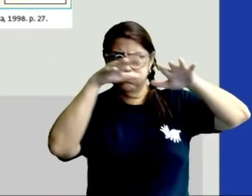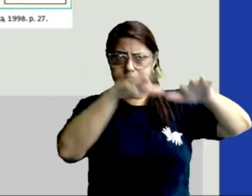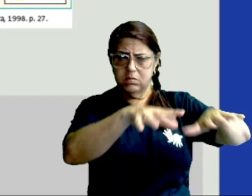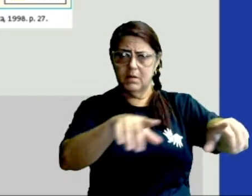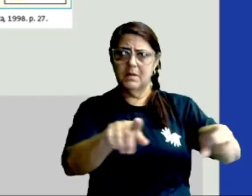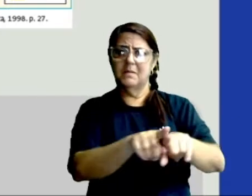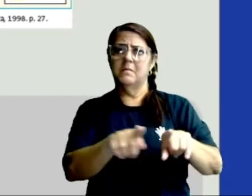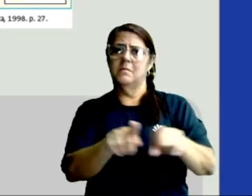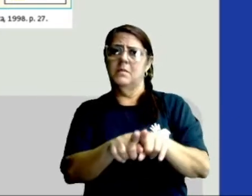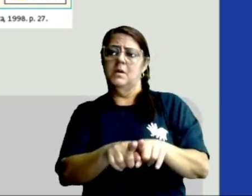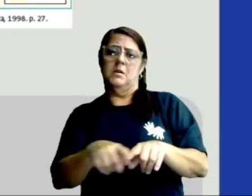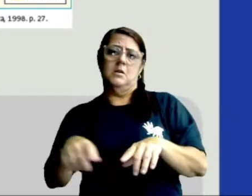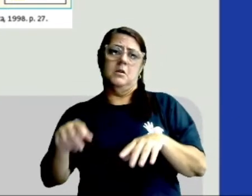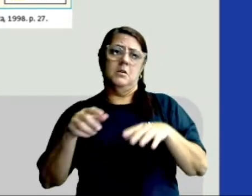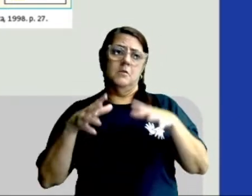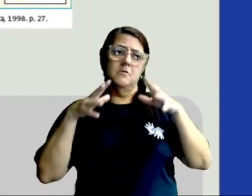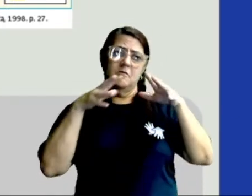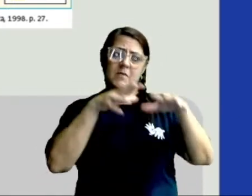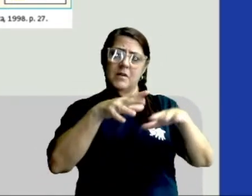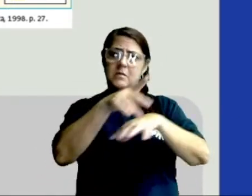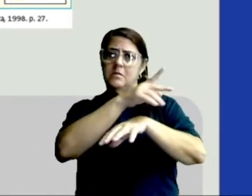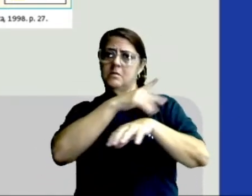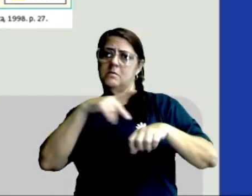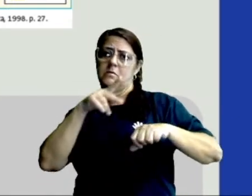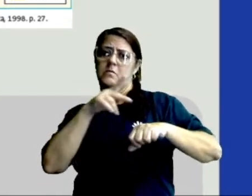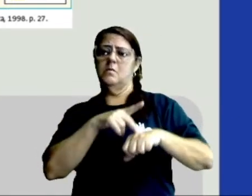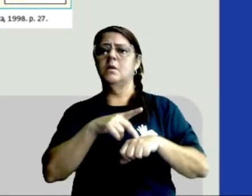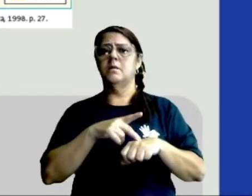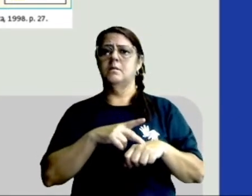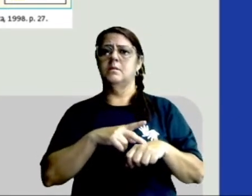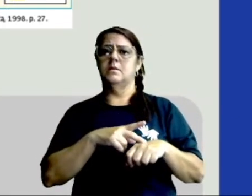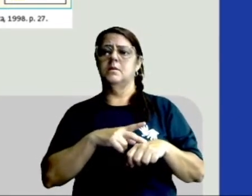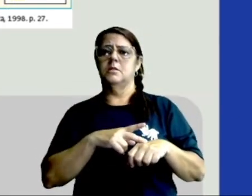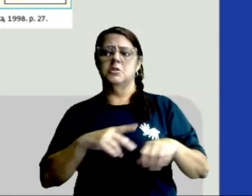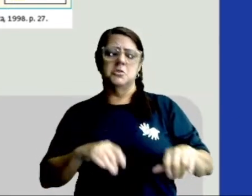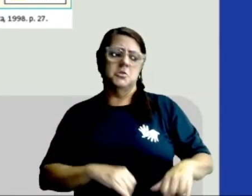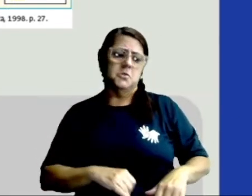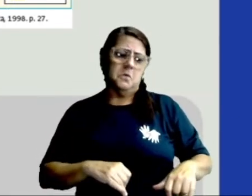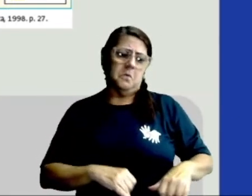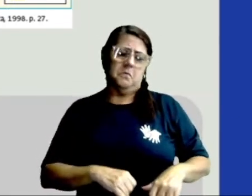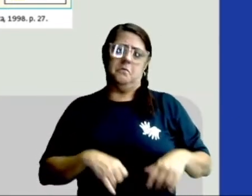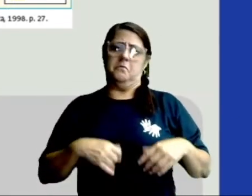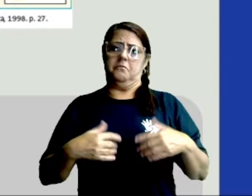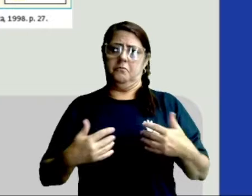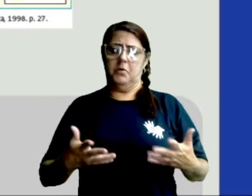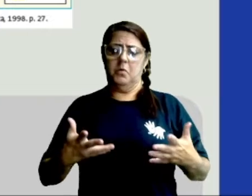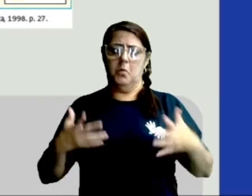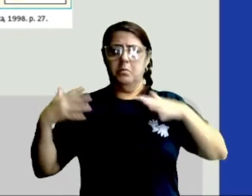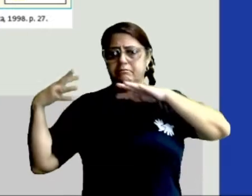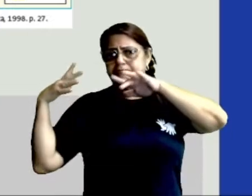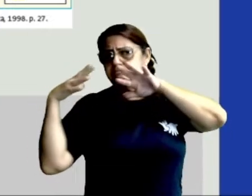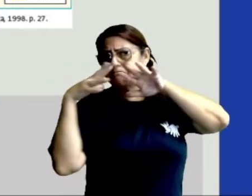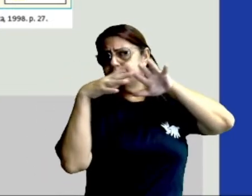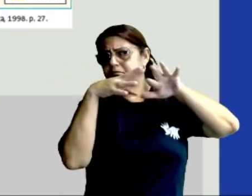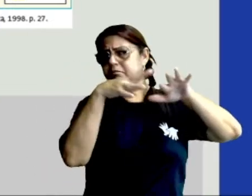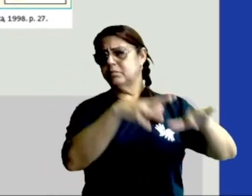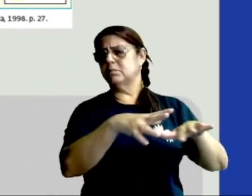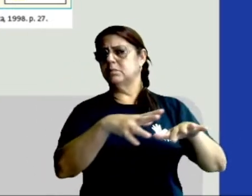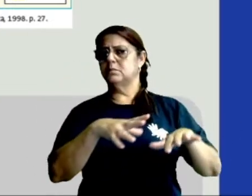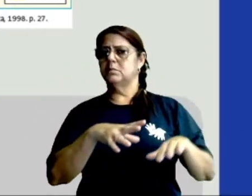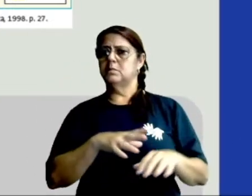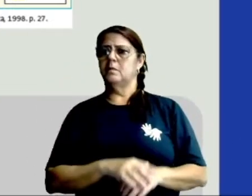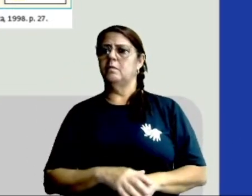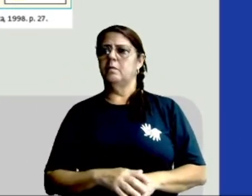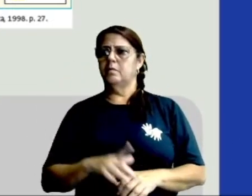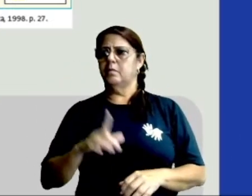Áustria-Hungria, né? Que ali a Bélgica foi um exemplo. A Bélgica que sofreu bastante, né, com a invasão. E